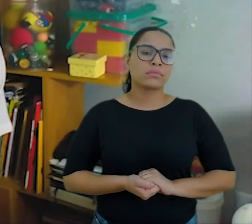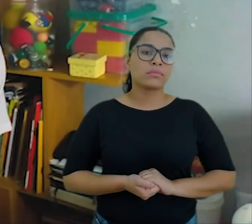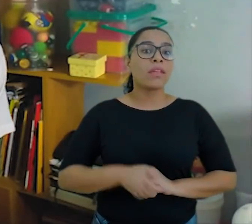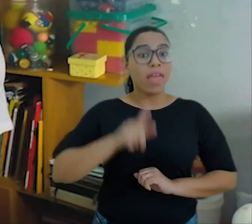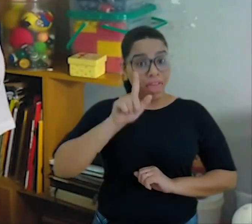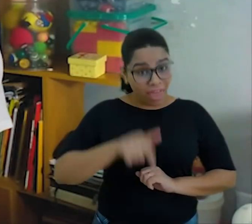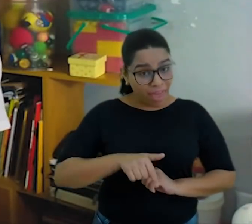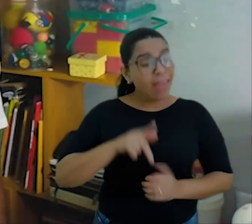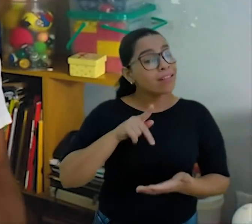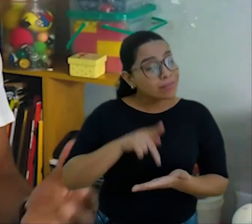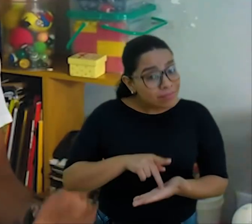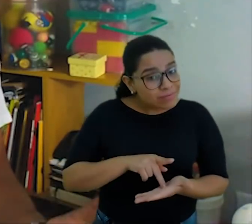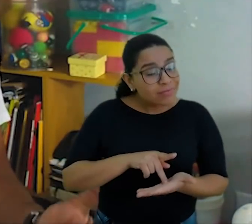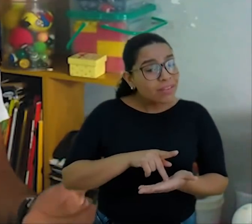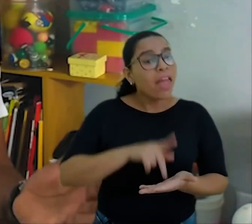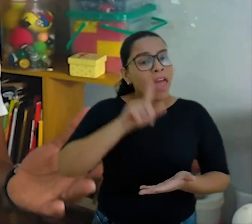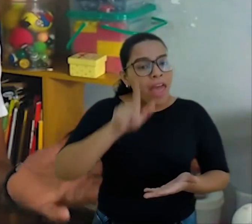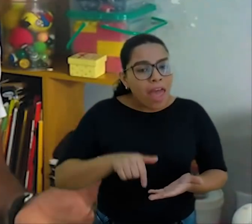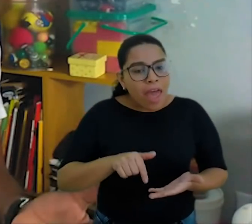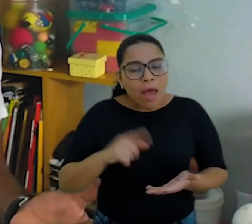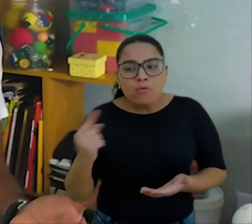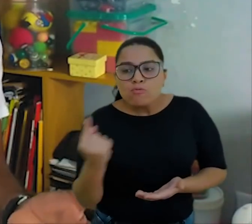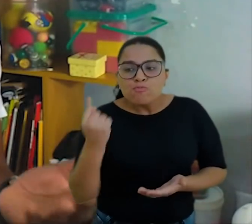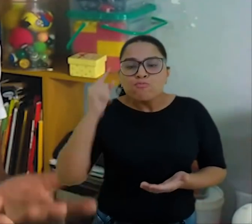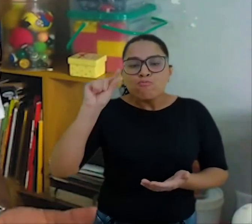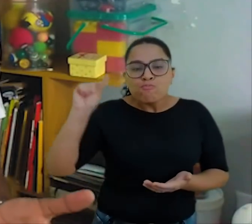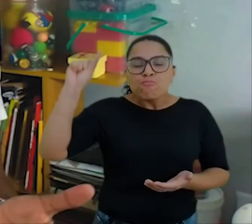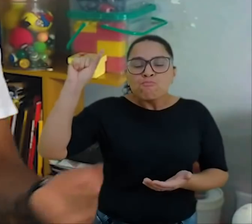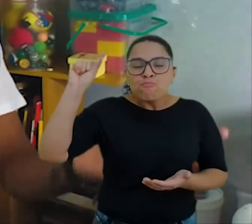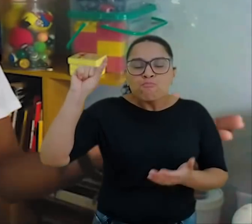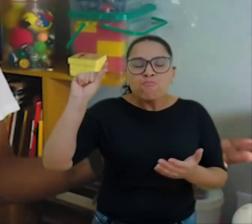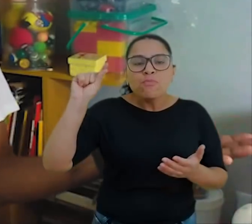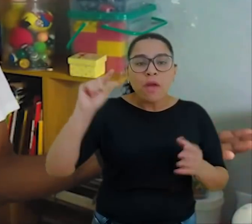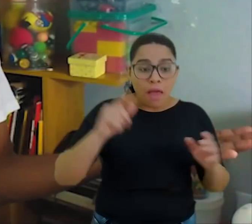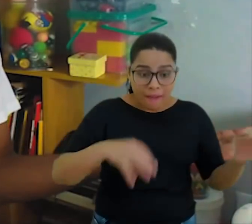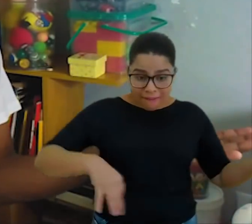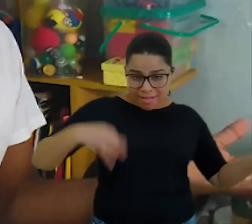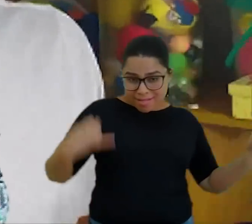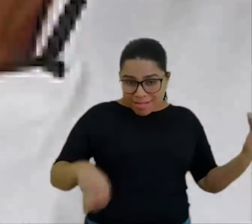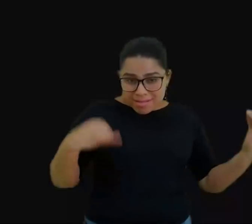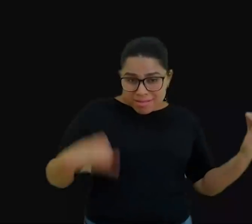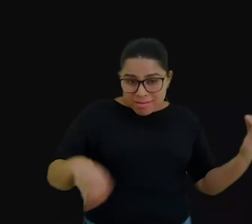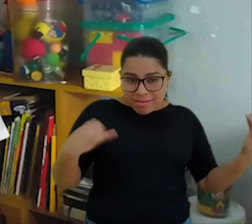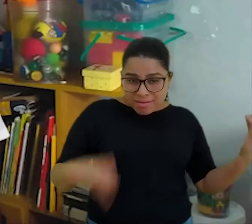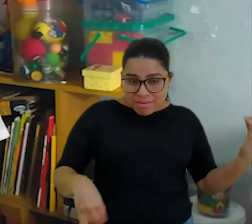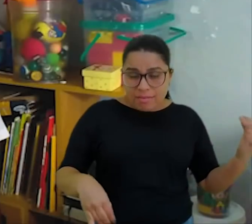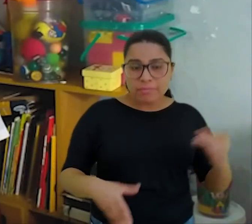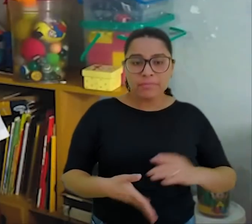É, isso mesmo, é o instrumento mais agudo da banda, a guitarra.